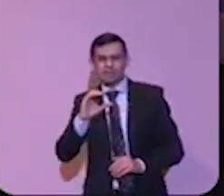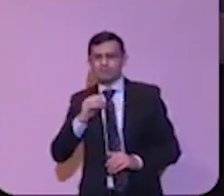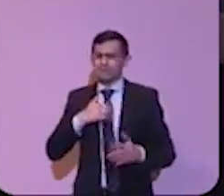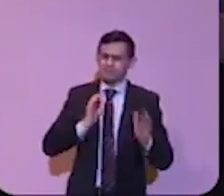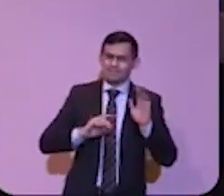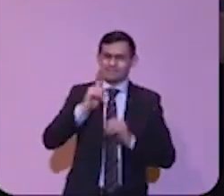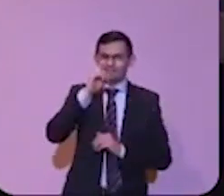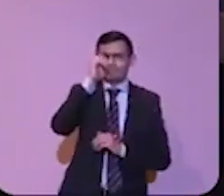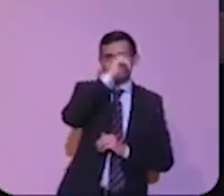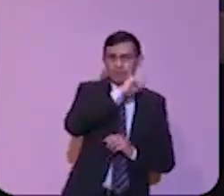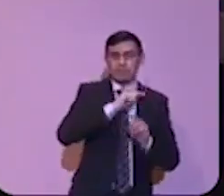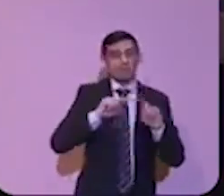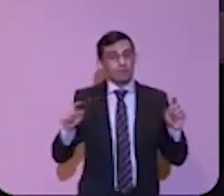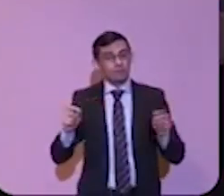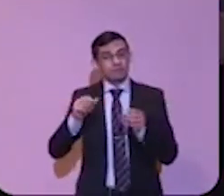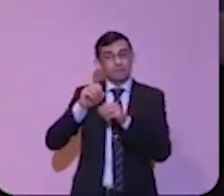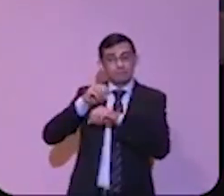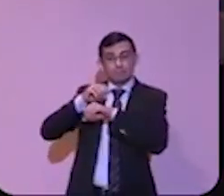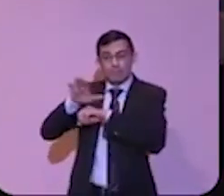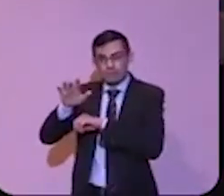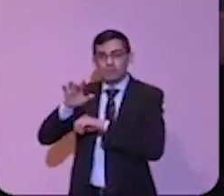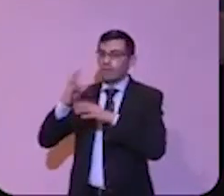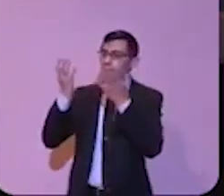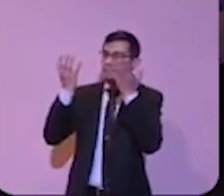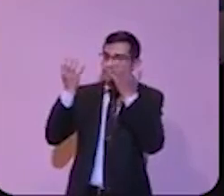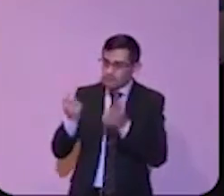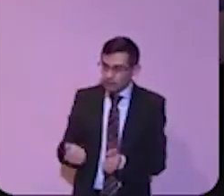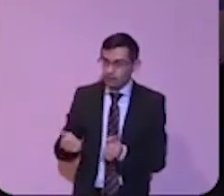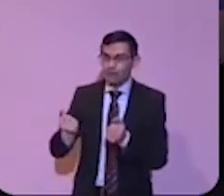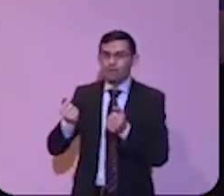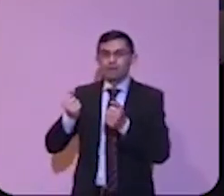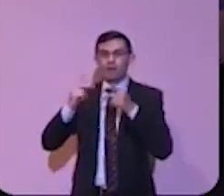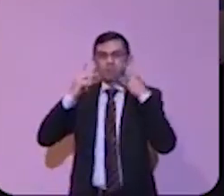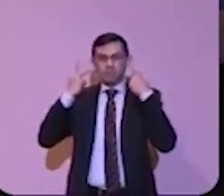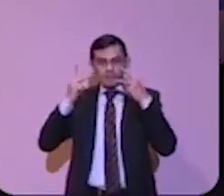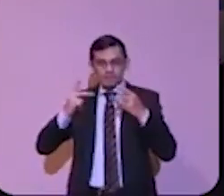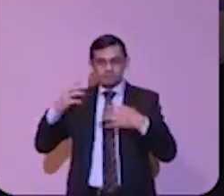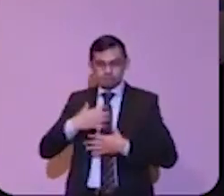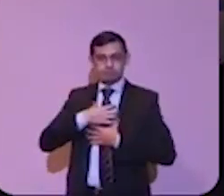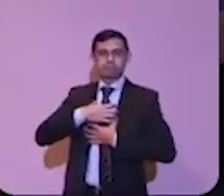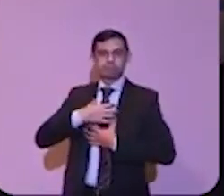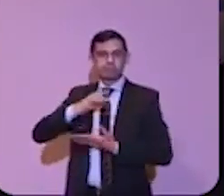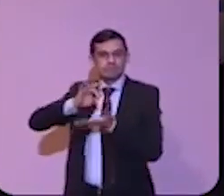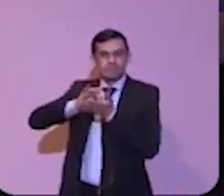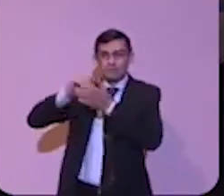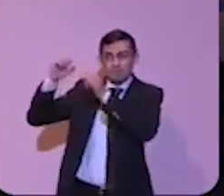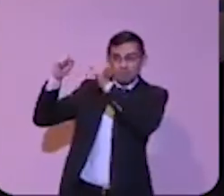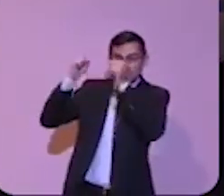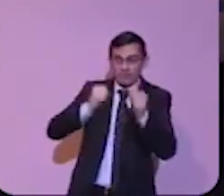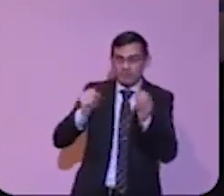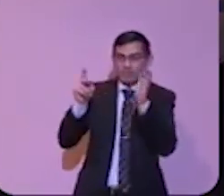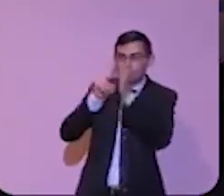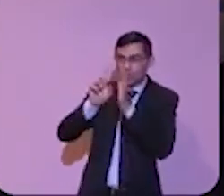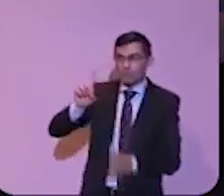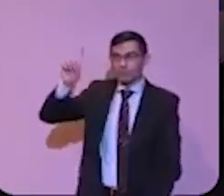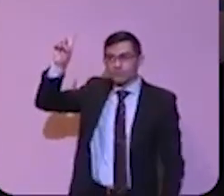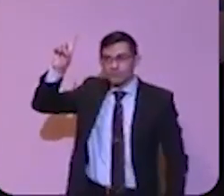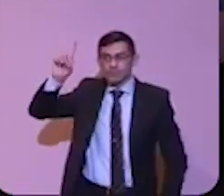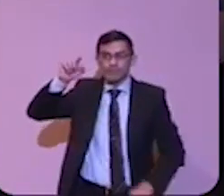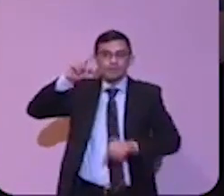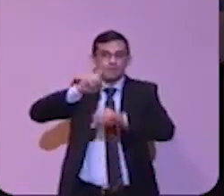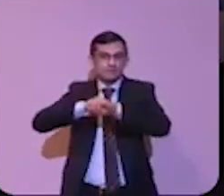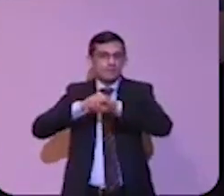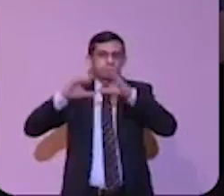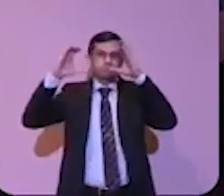ajuda muito, mas manda lá que vai que ele ouve a mensagem de Deus e é impactado pelo poder de Deus também nessa